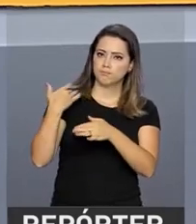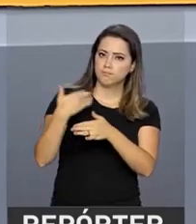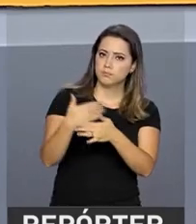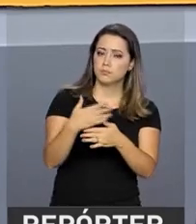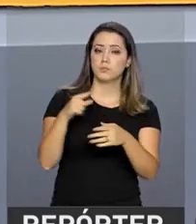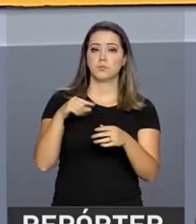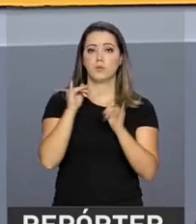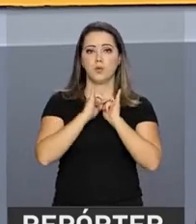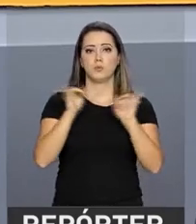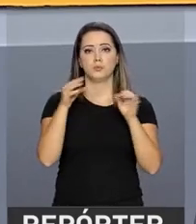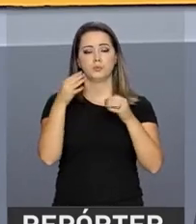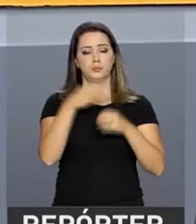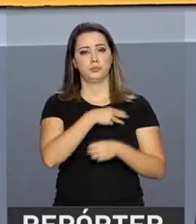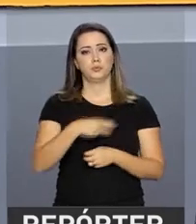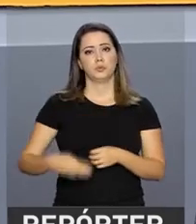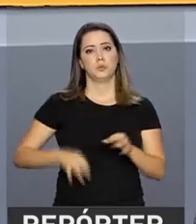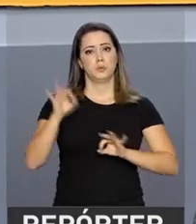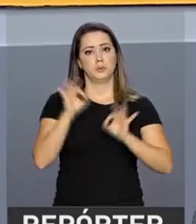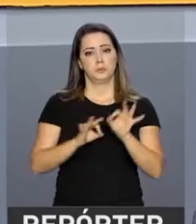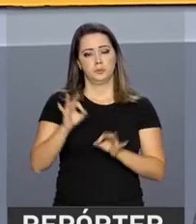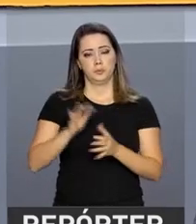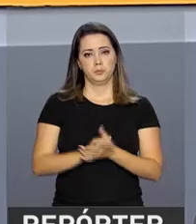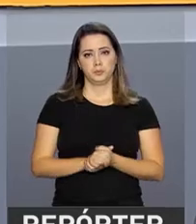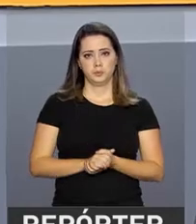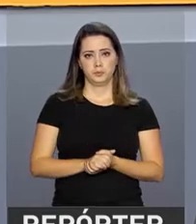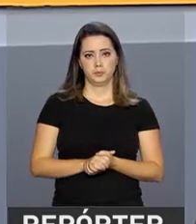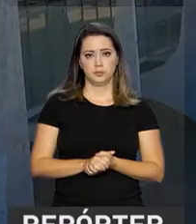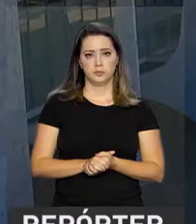feito pelo ministro do Planejamento, Diogo Oliveira.